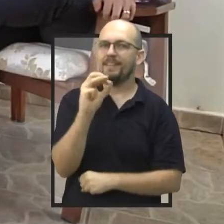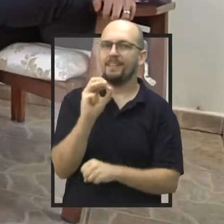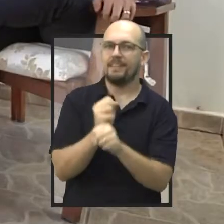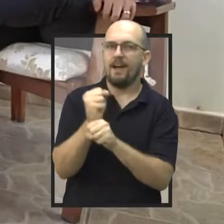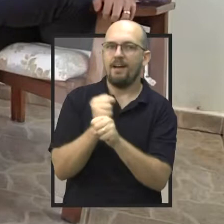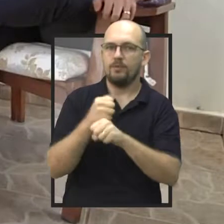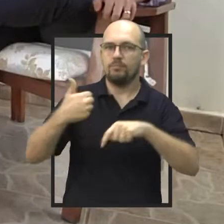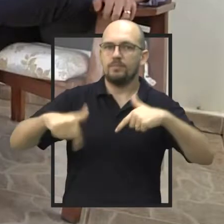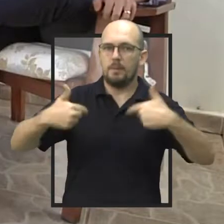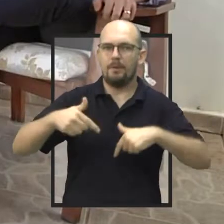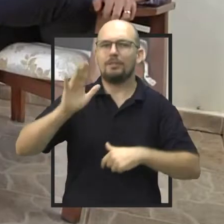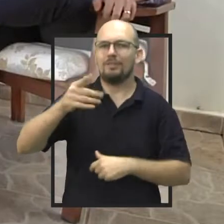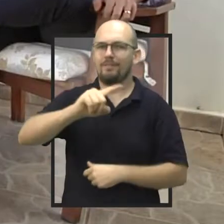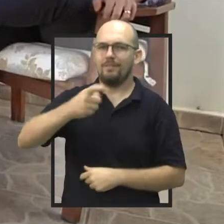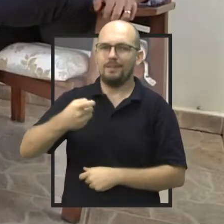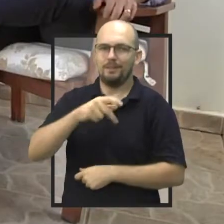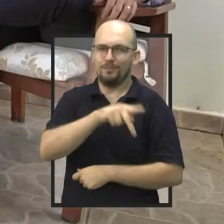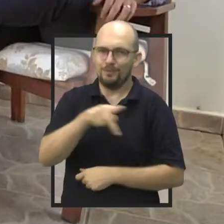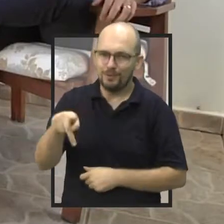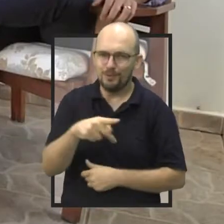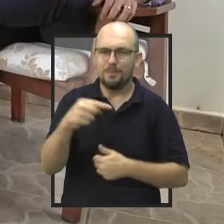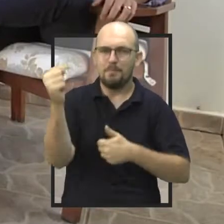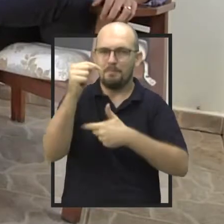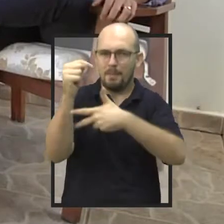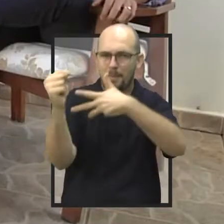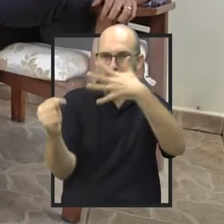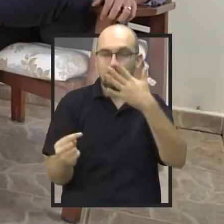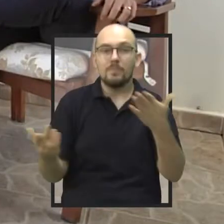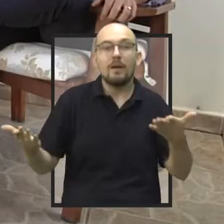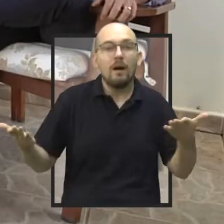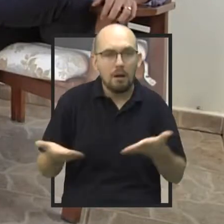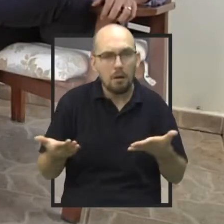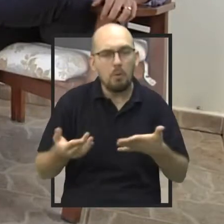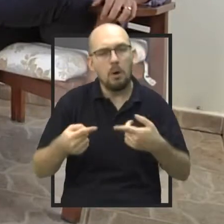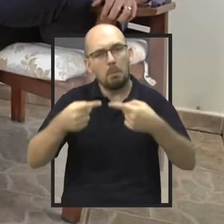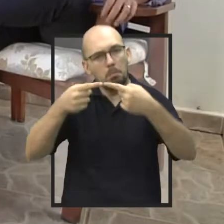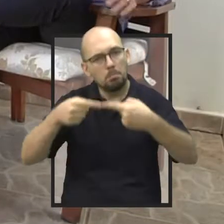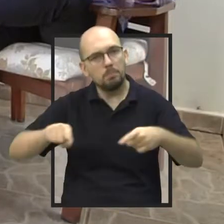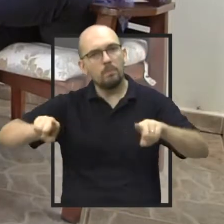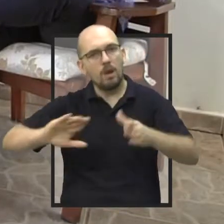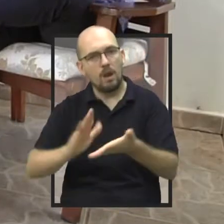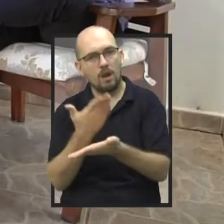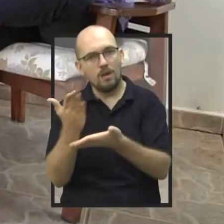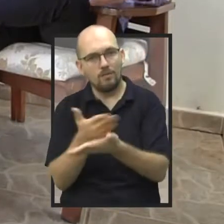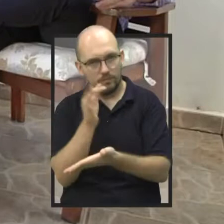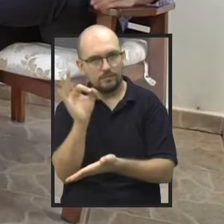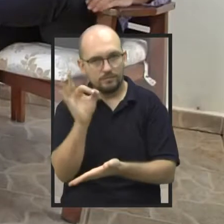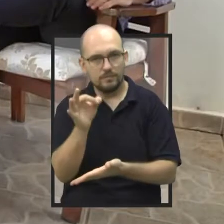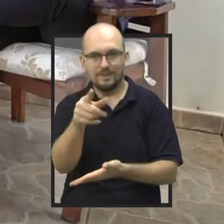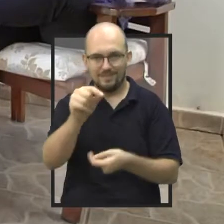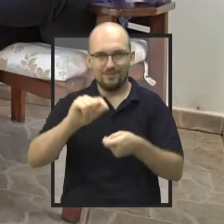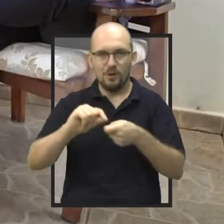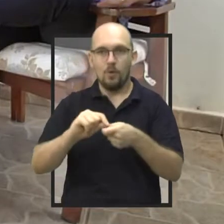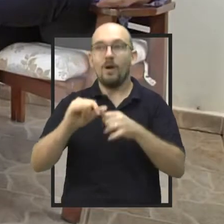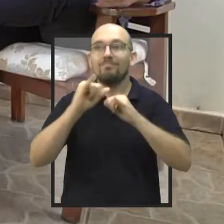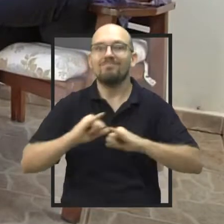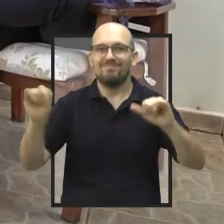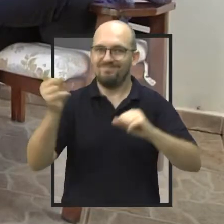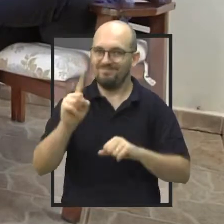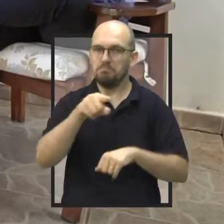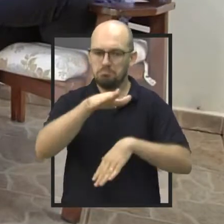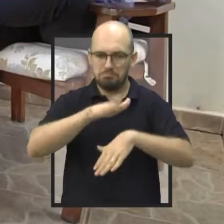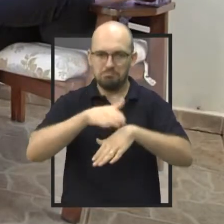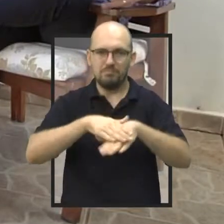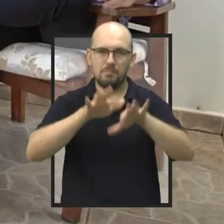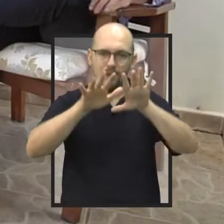pública, já foi professor e agora decidiu lançar um livro como o senhor disse, não fez um lançamento, mas editou esse livro e